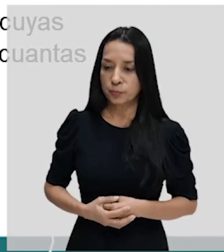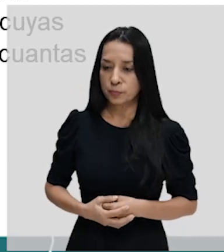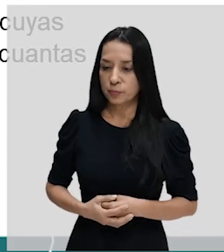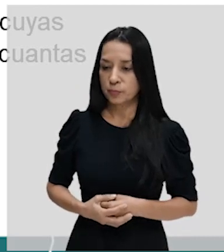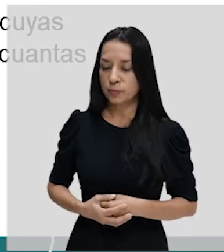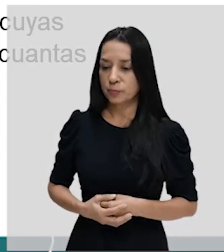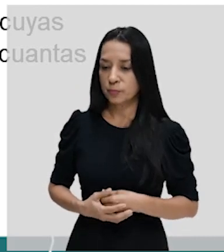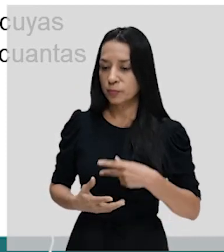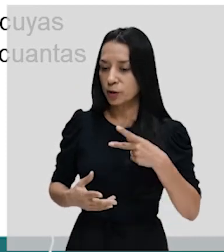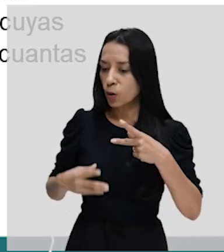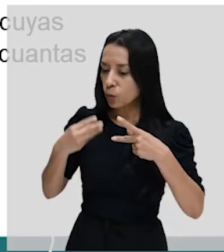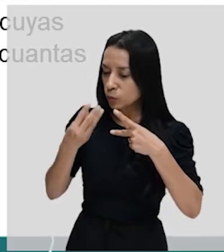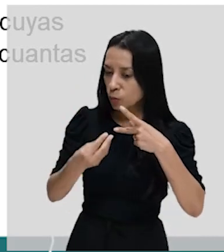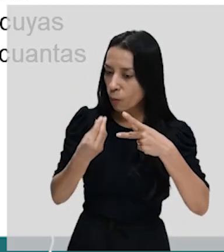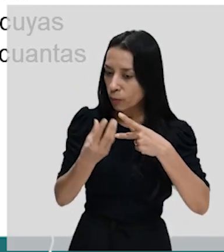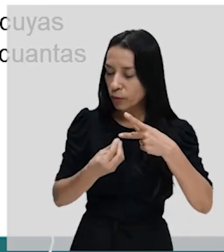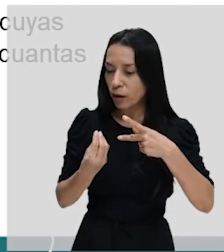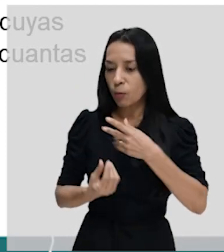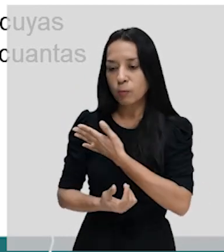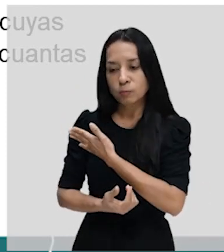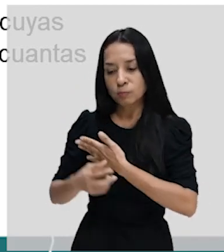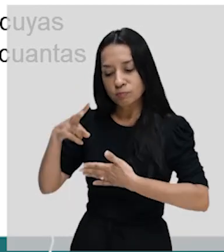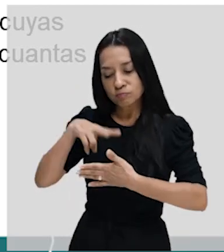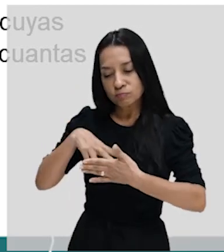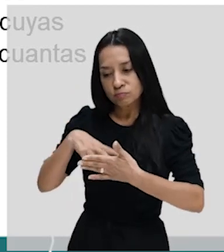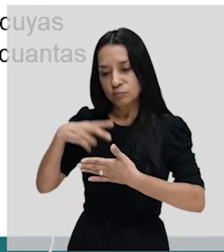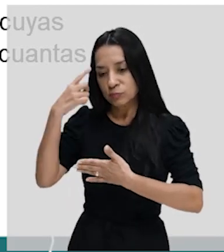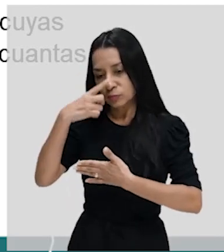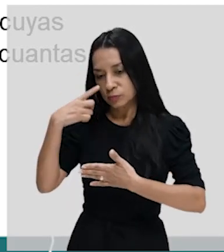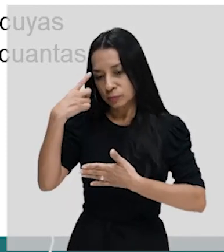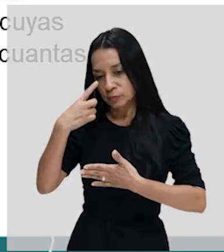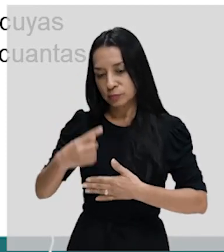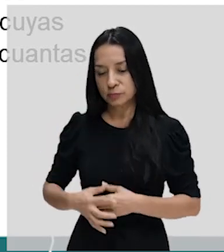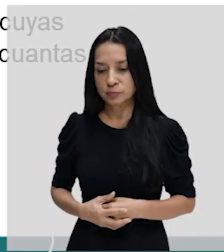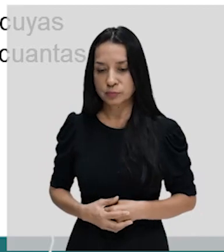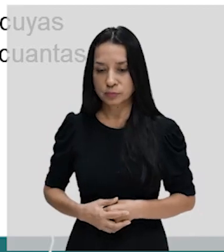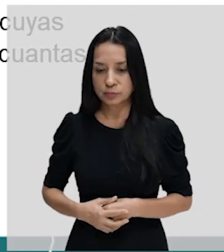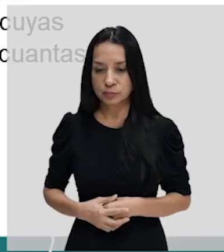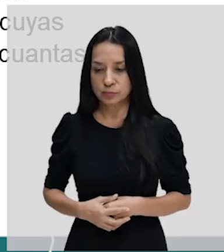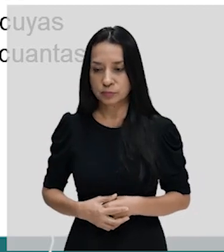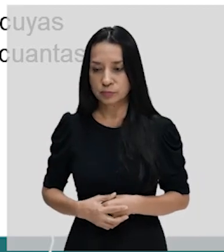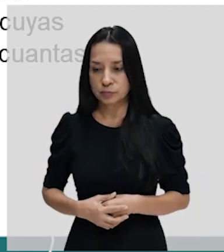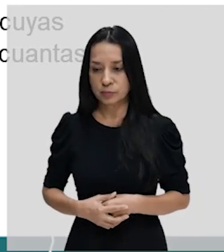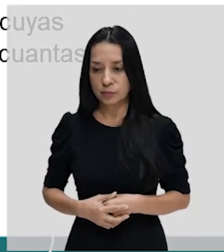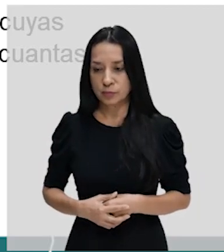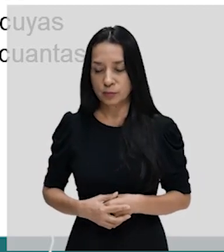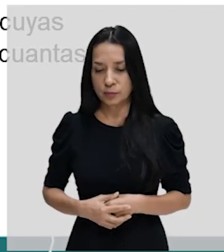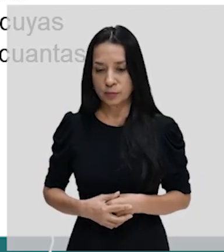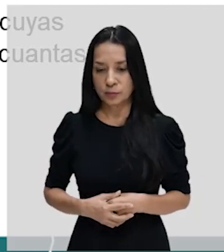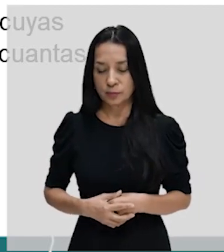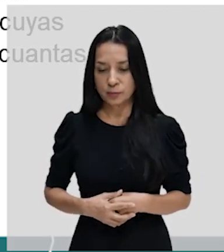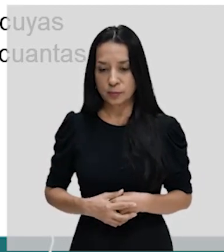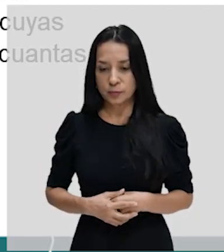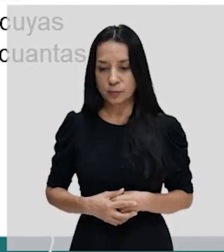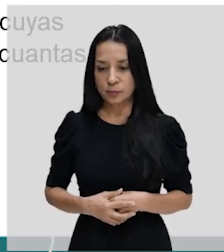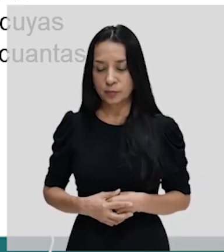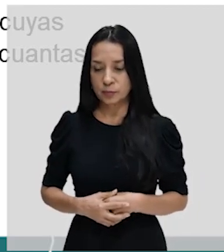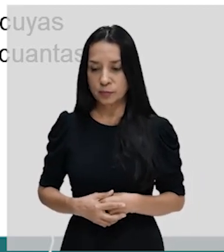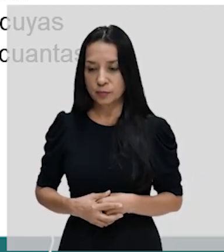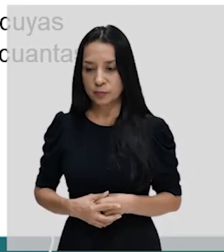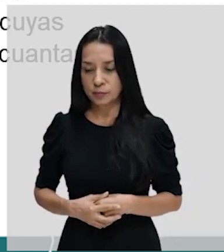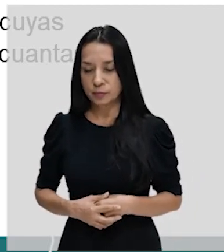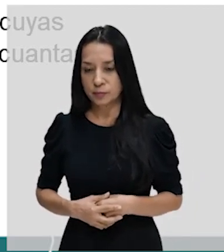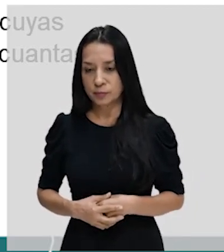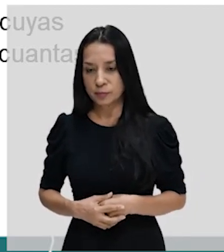no plural, quienes, cuáles, cujos, cujas, quantos e